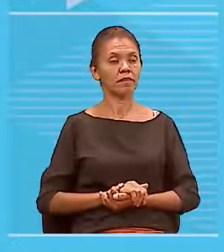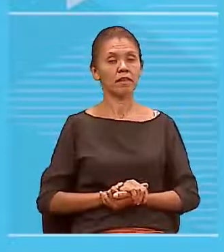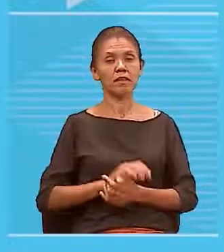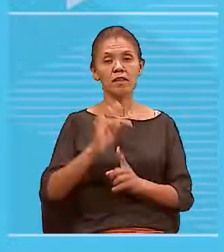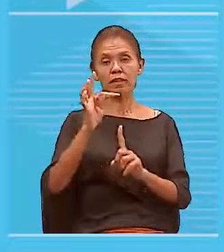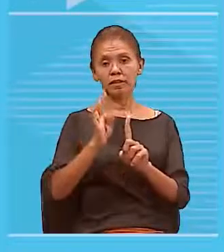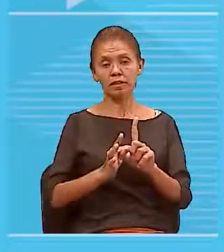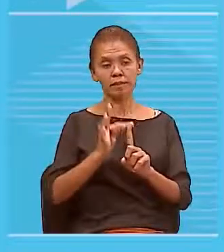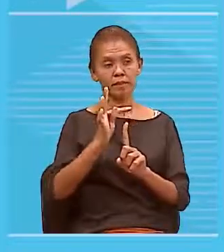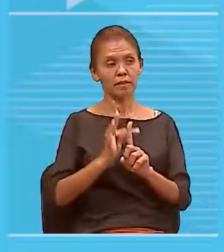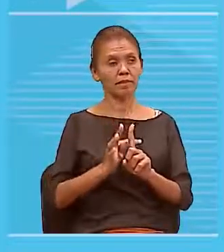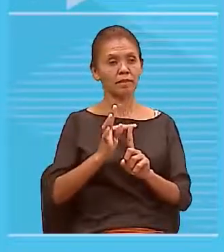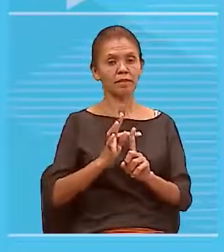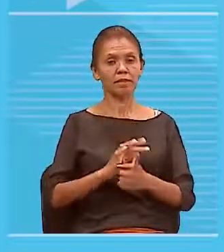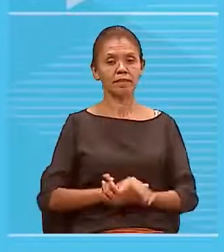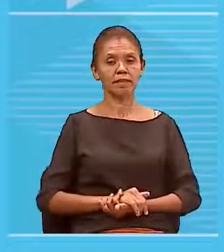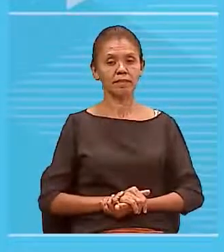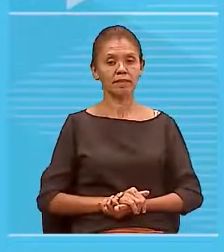temperatura,